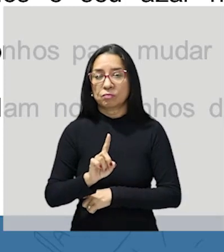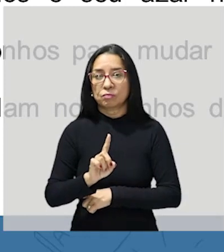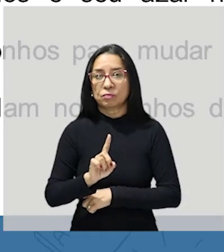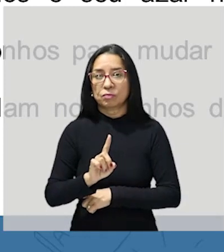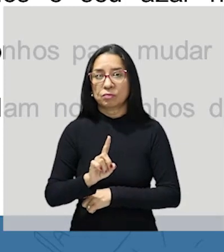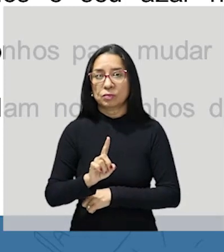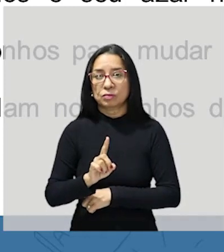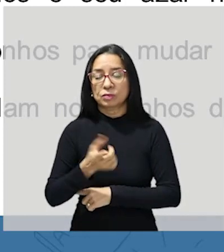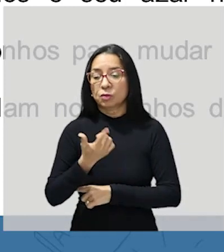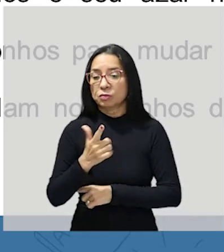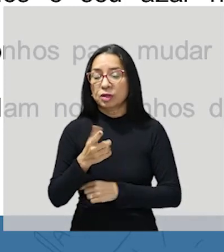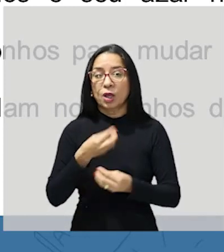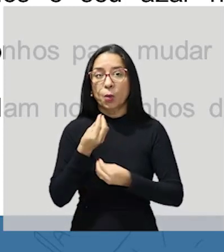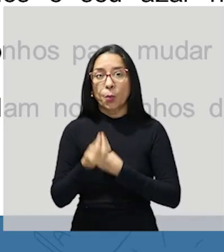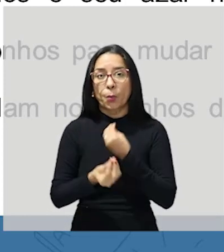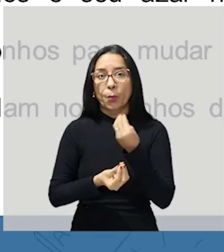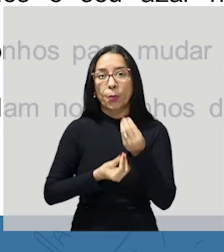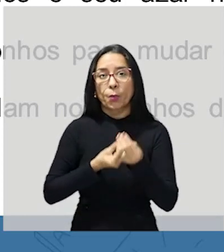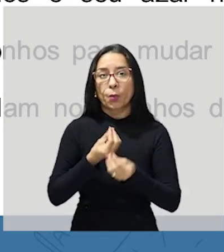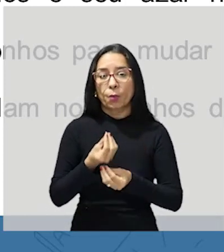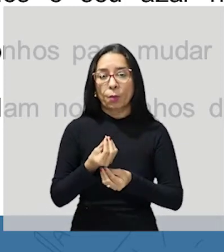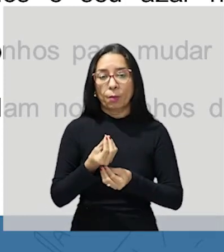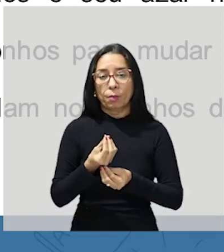foi capaz de